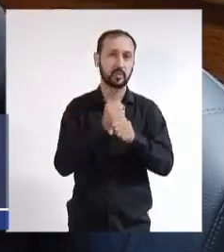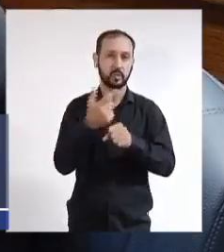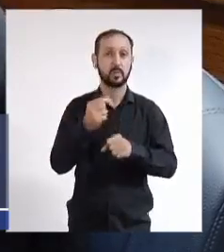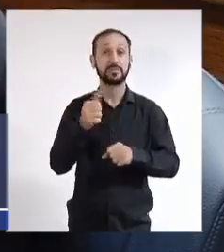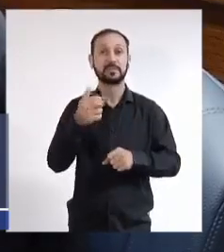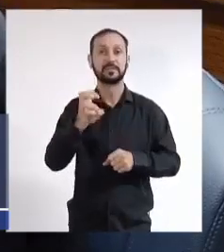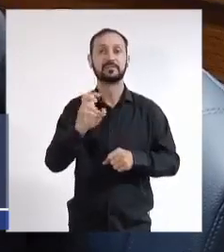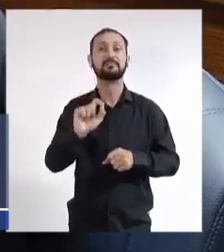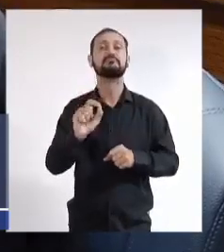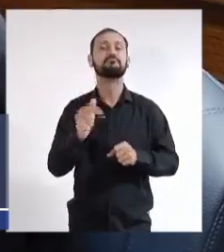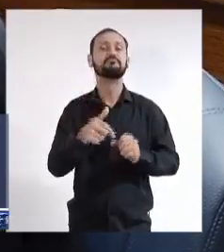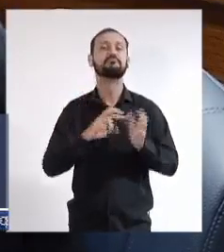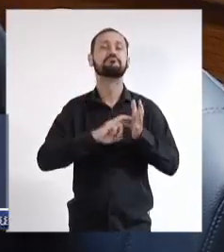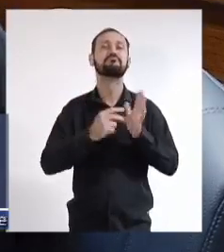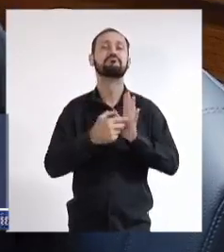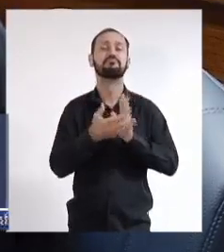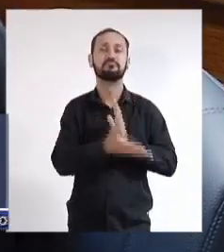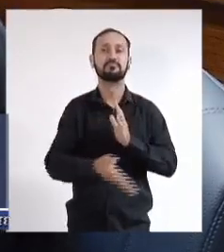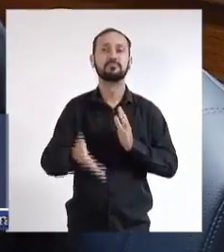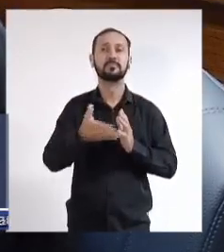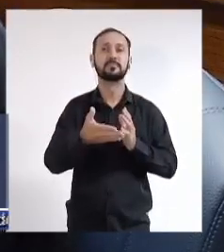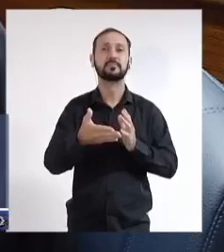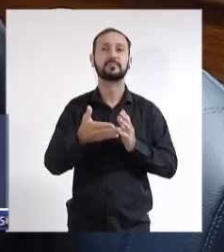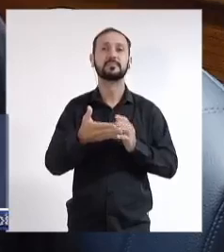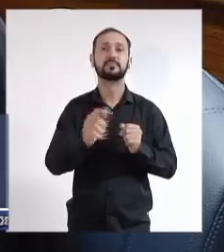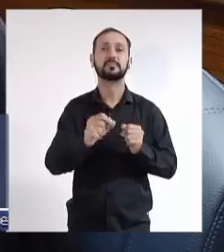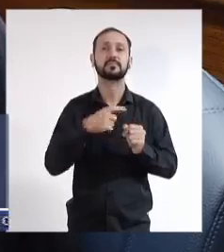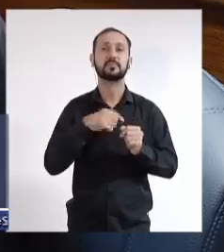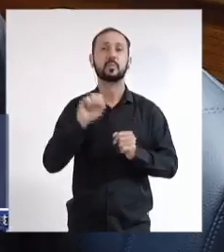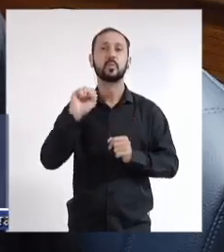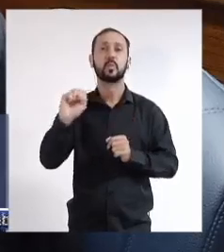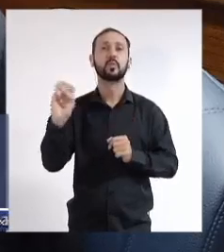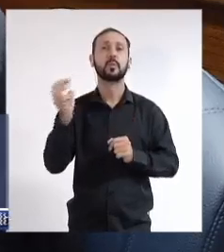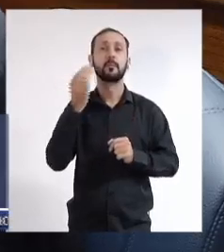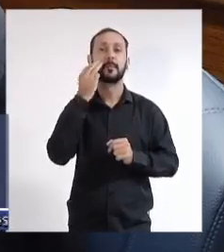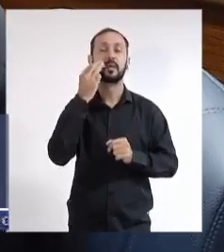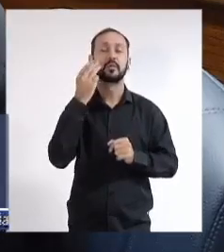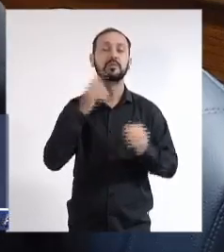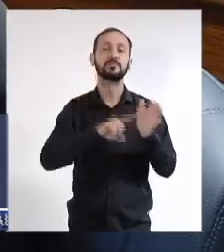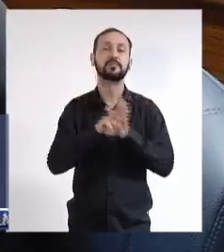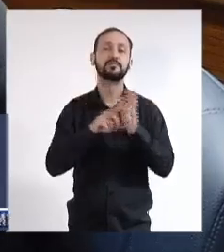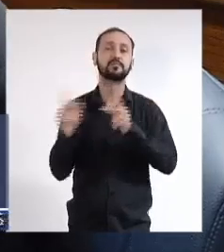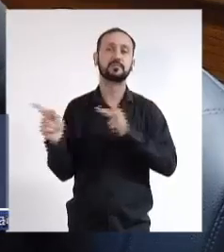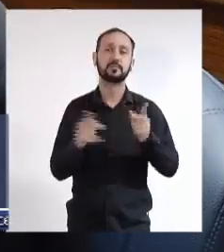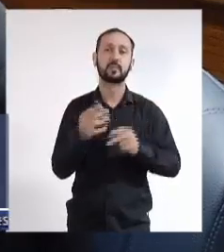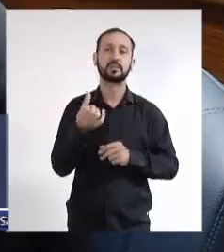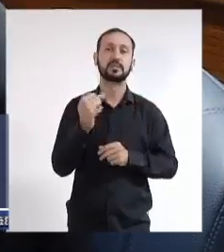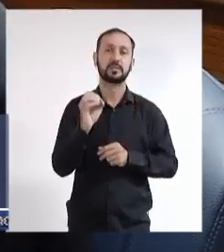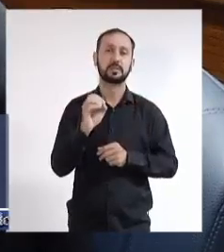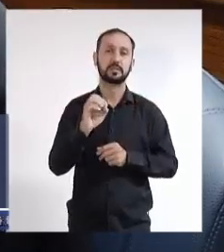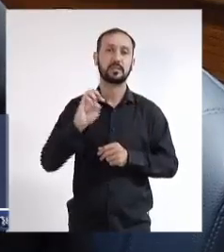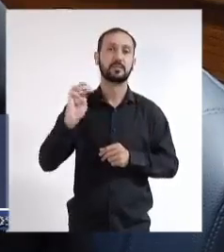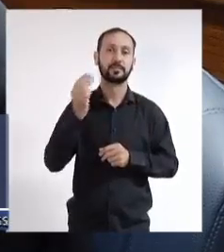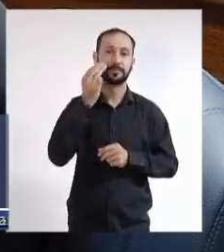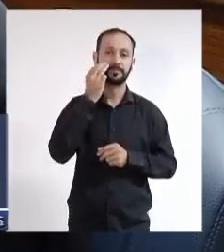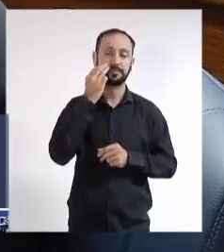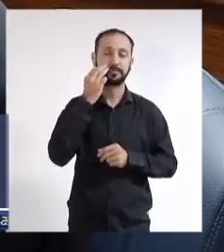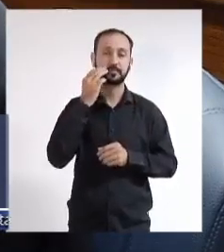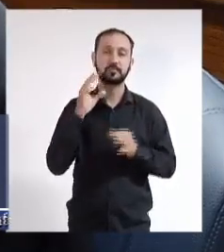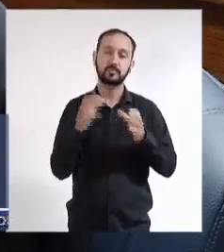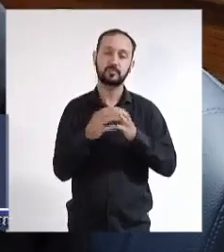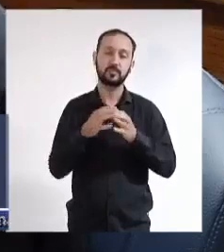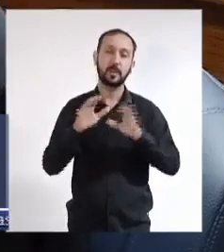representou e se esses oito milhões de visitantes e foram 60 unidade de conservação